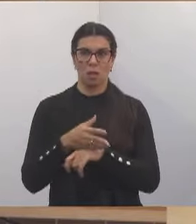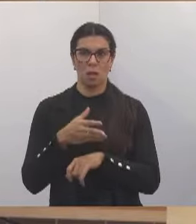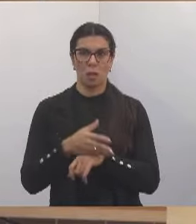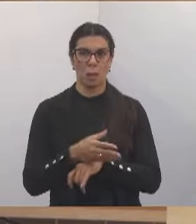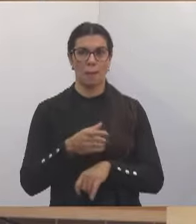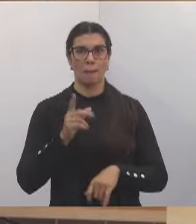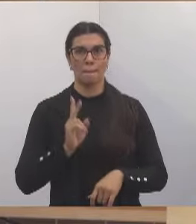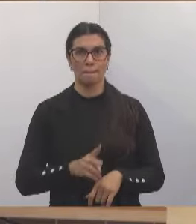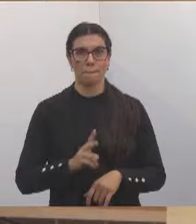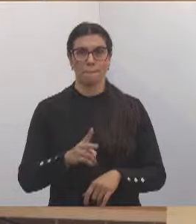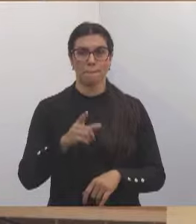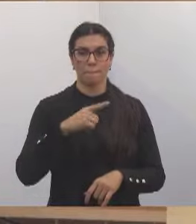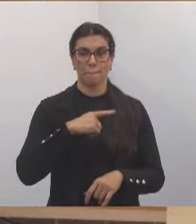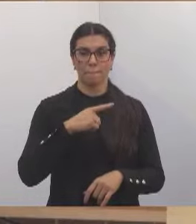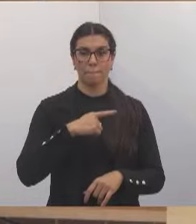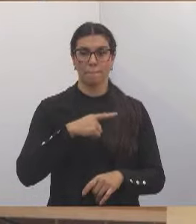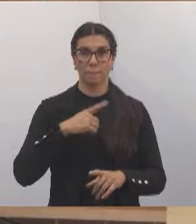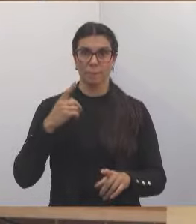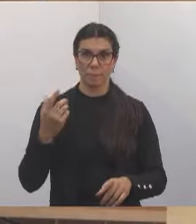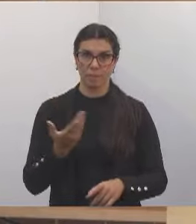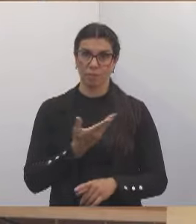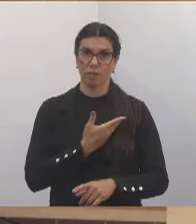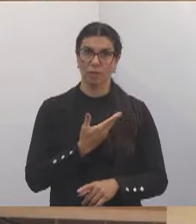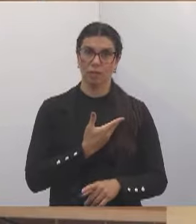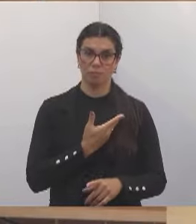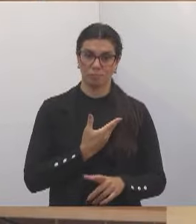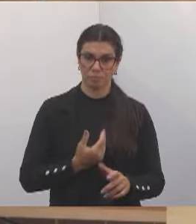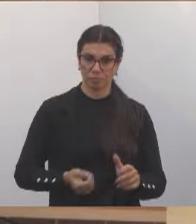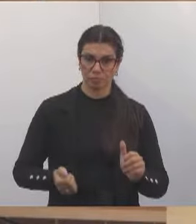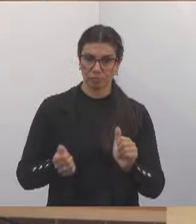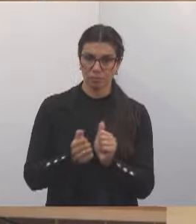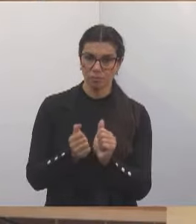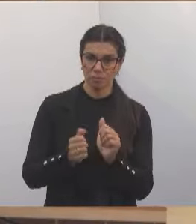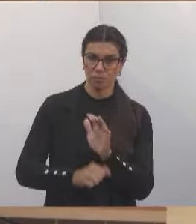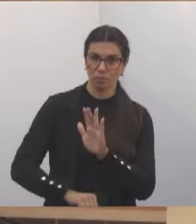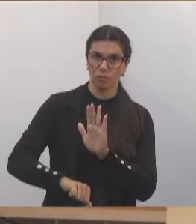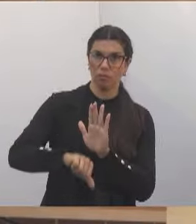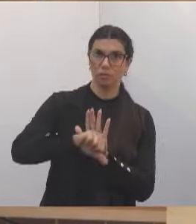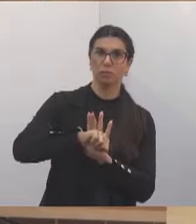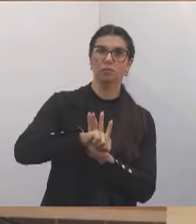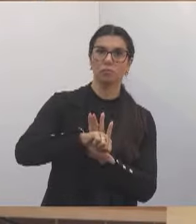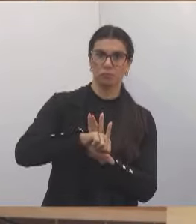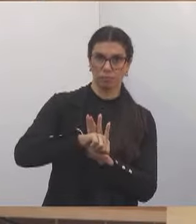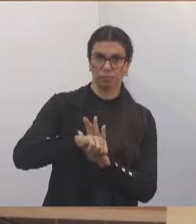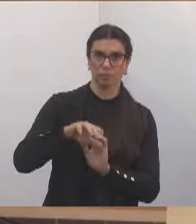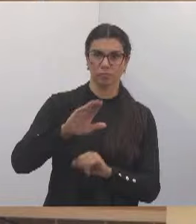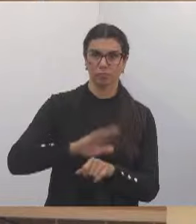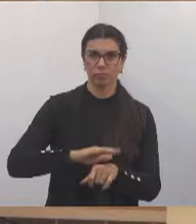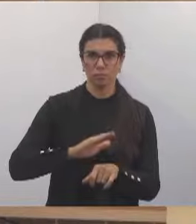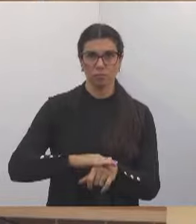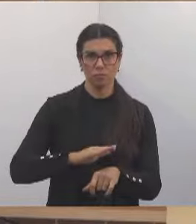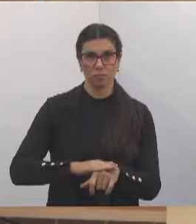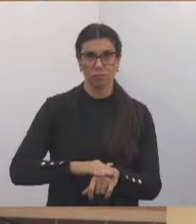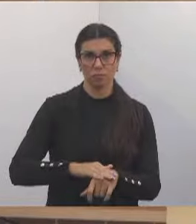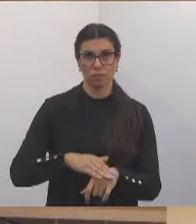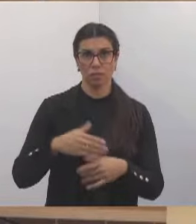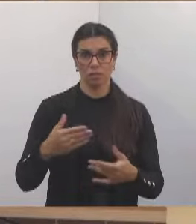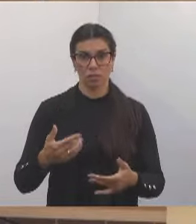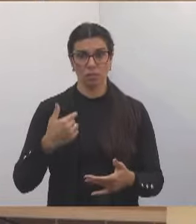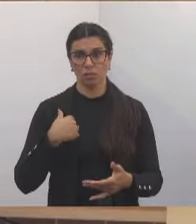que comete o crime, cometeu o crime. Eu estava no meio, eu também respondo pelo